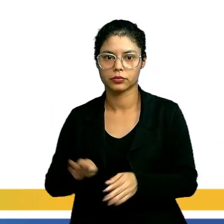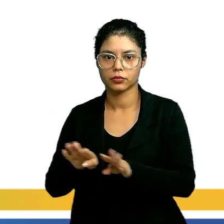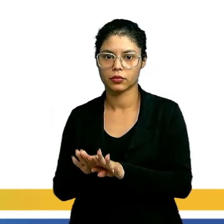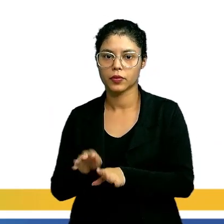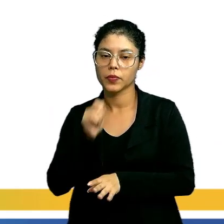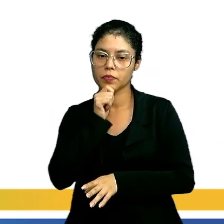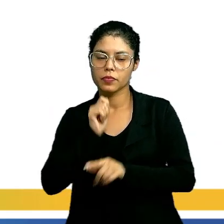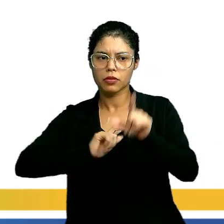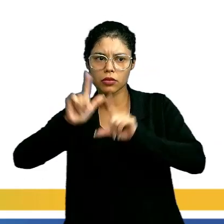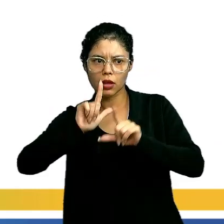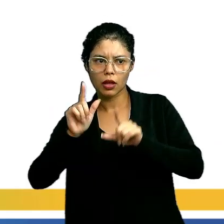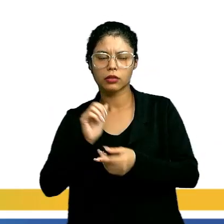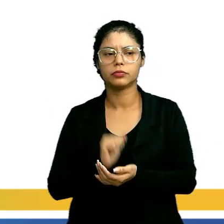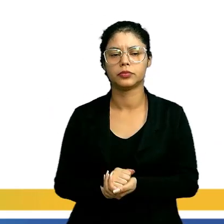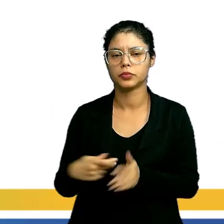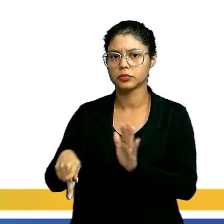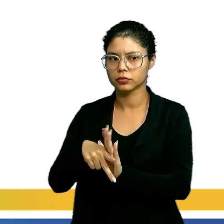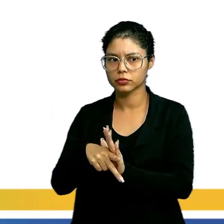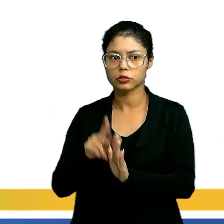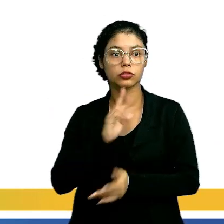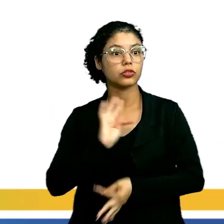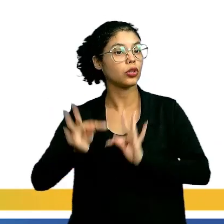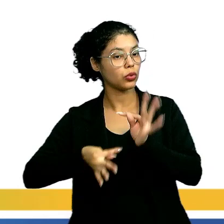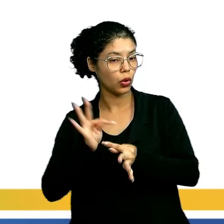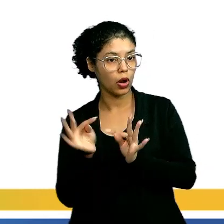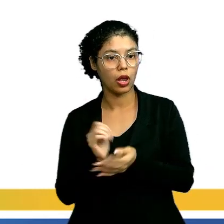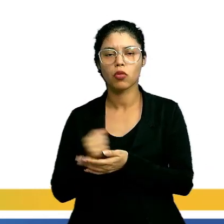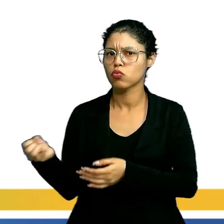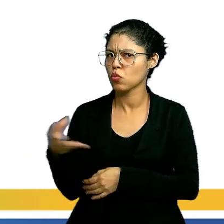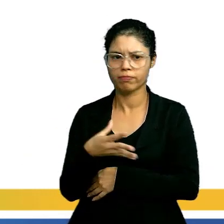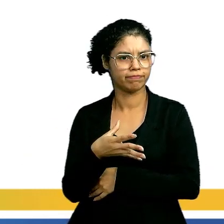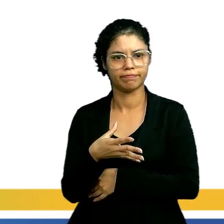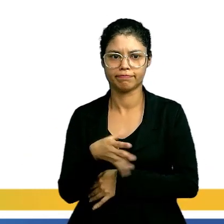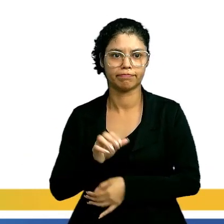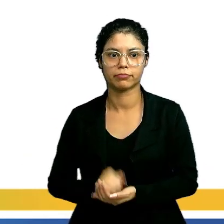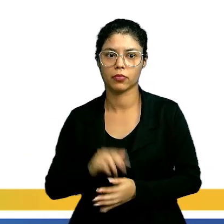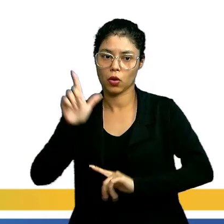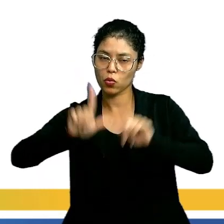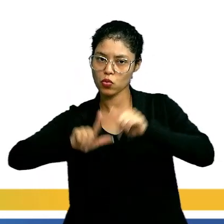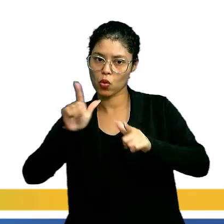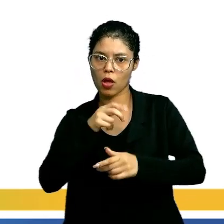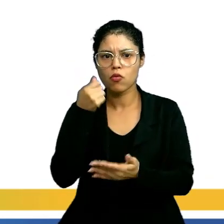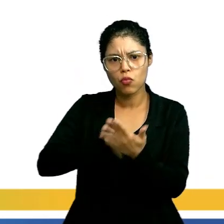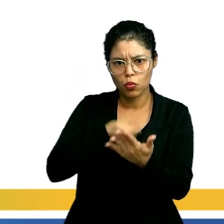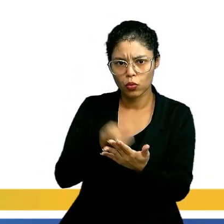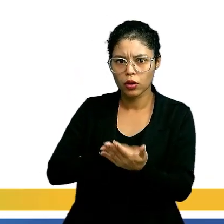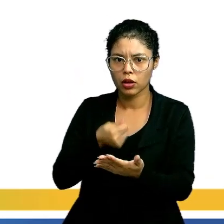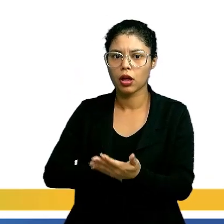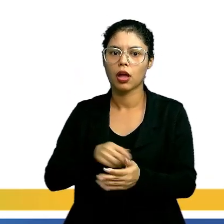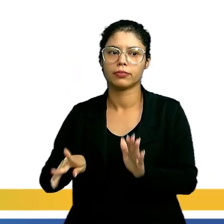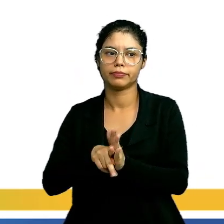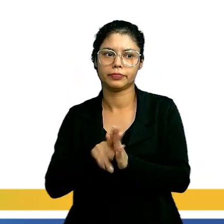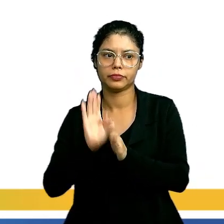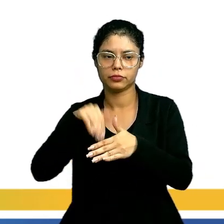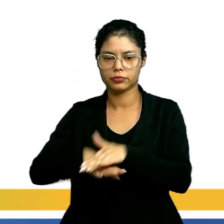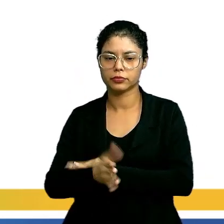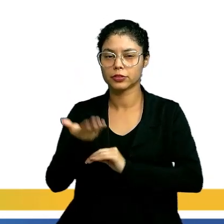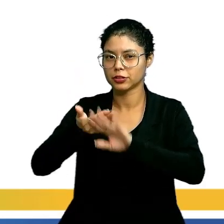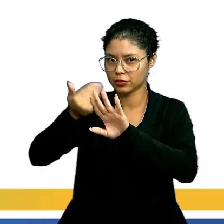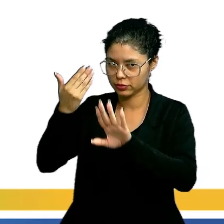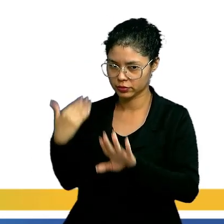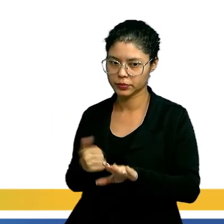Display, telas de cristal líquido, uma tecnologia já não tão nova de telas e monitores que forçou a aposentadoria das